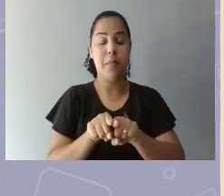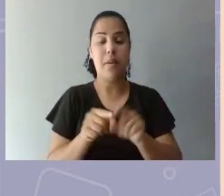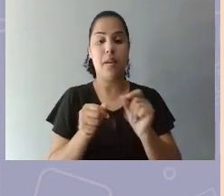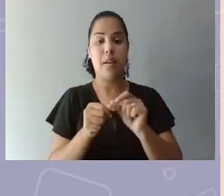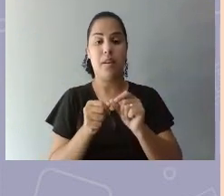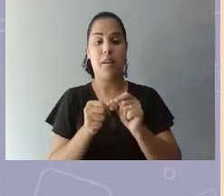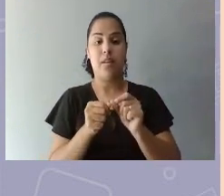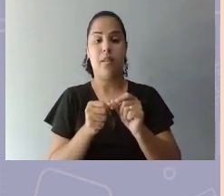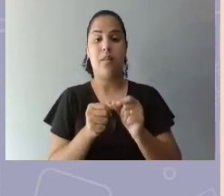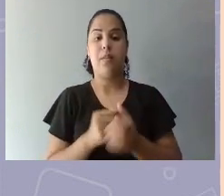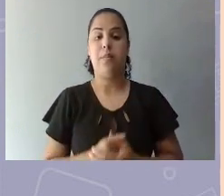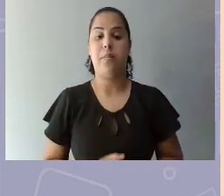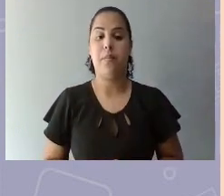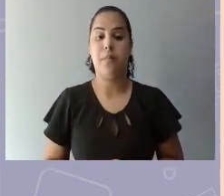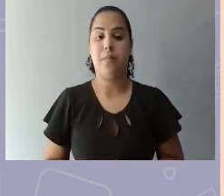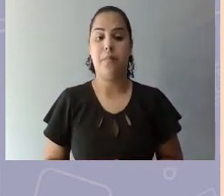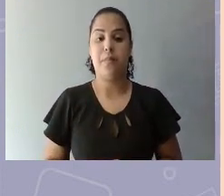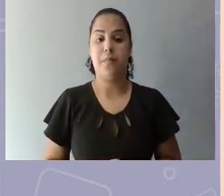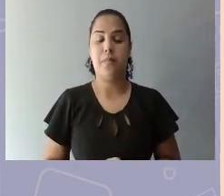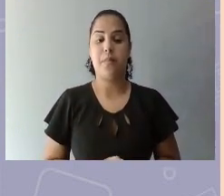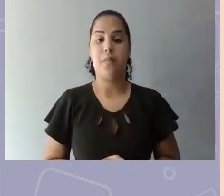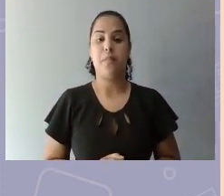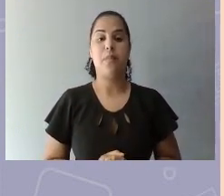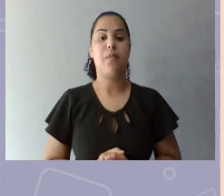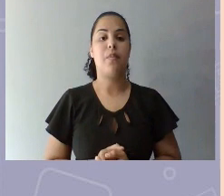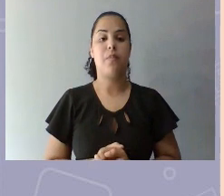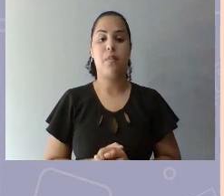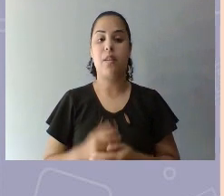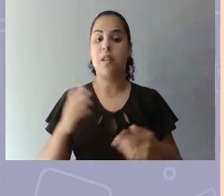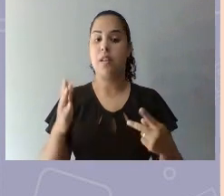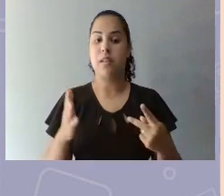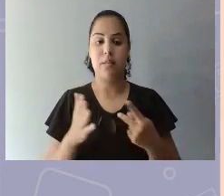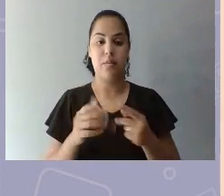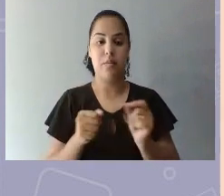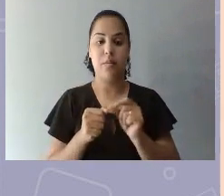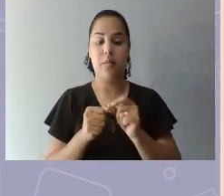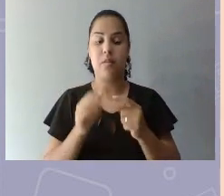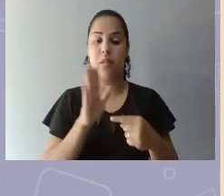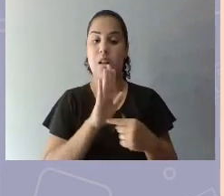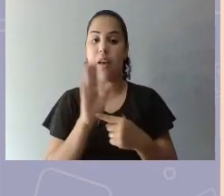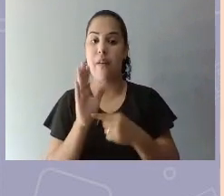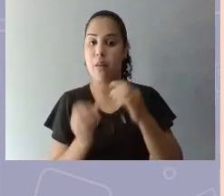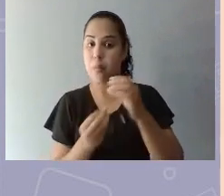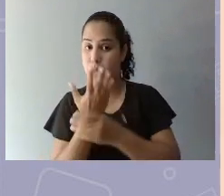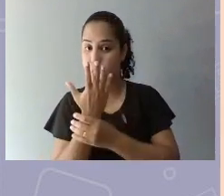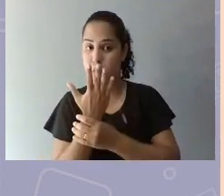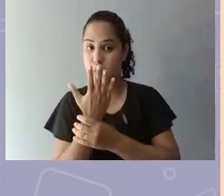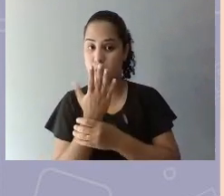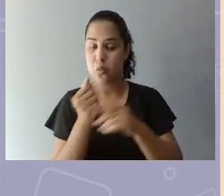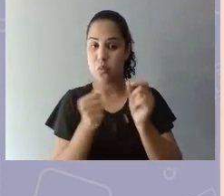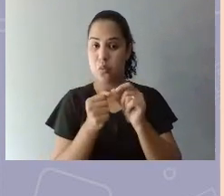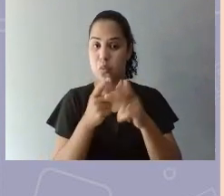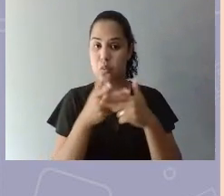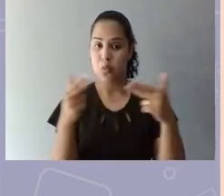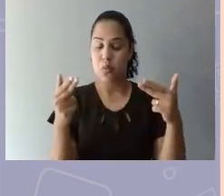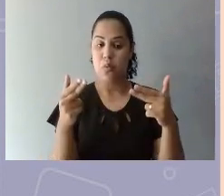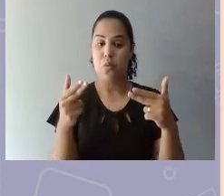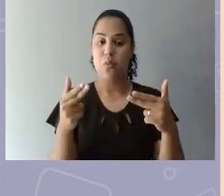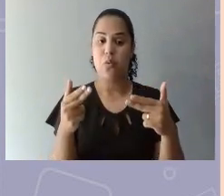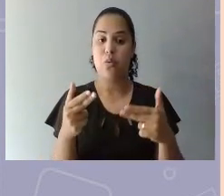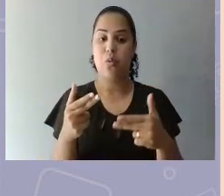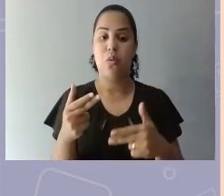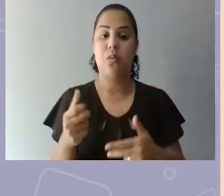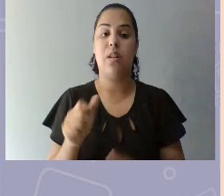amido no caso das plantas então fotossíntese é produzida é feita por seres autotróficos letra A